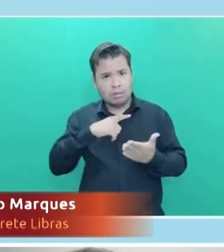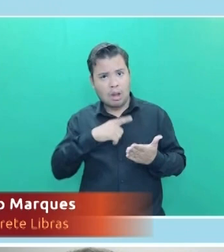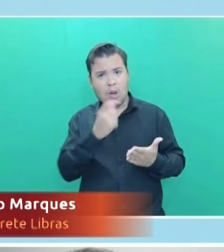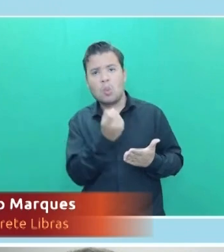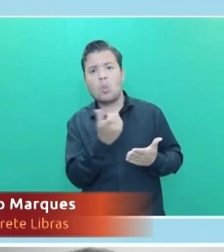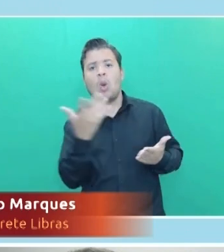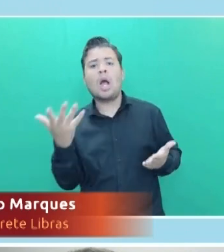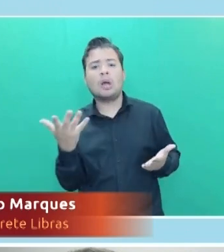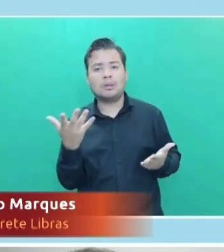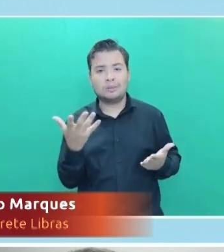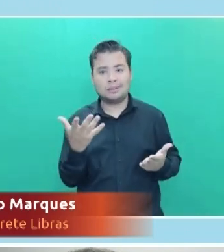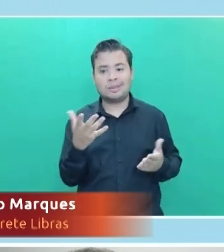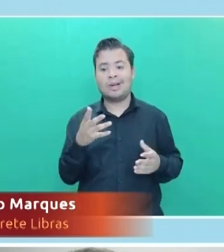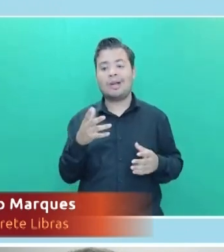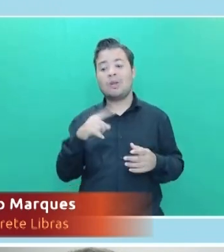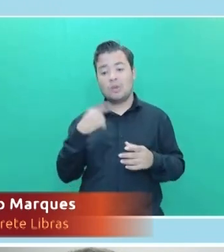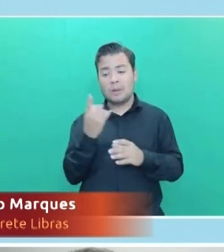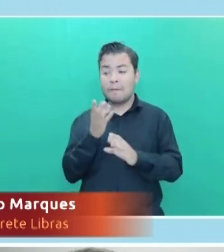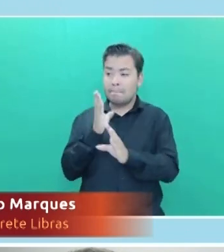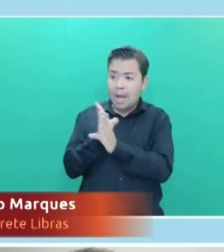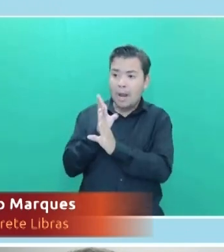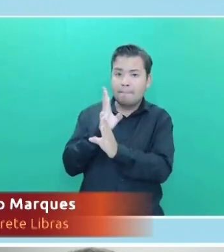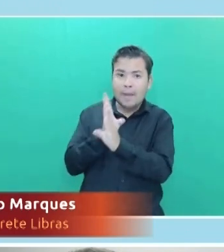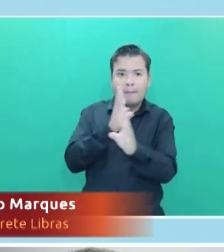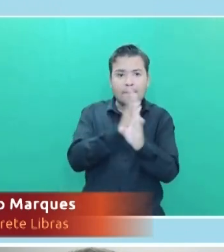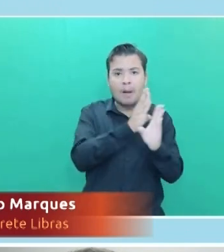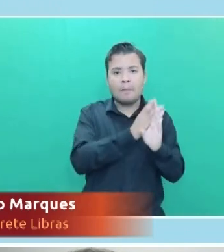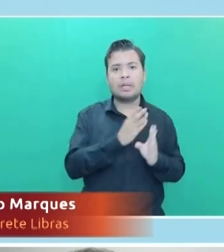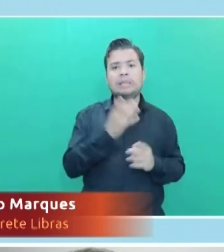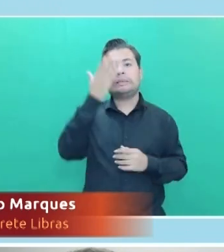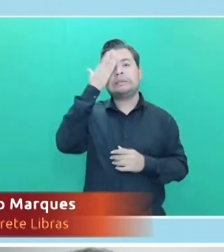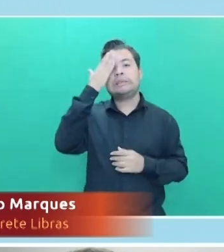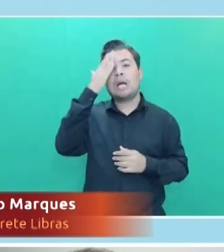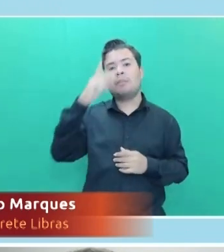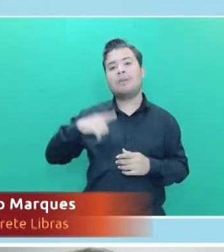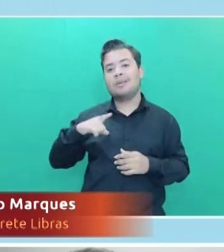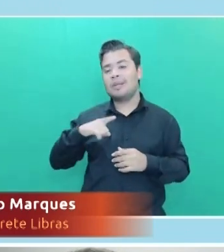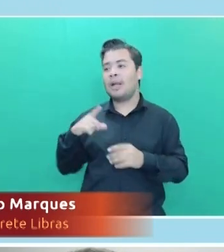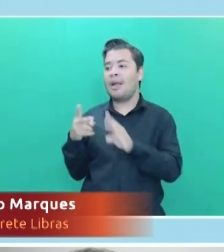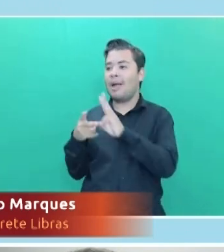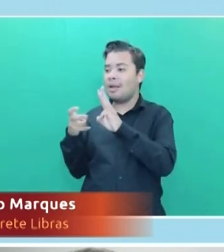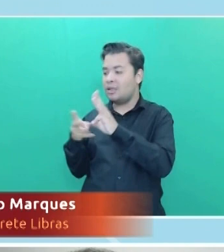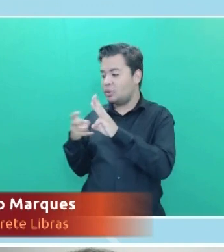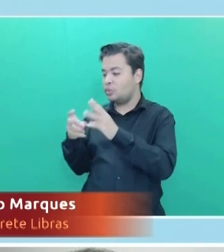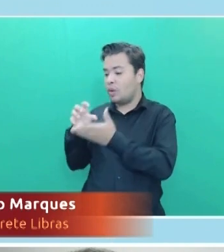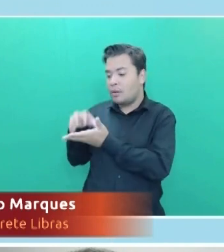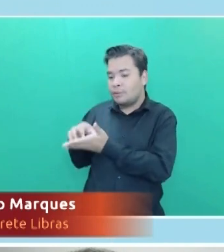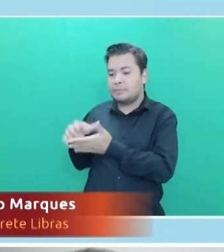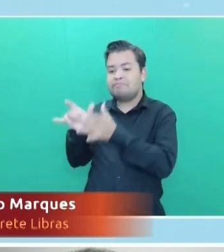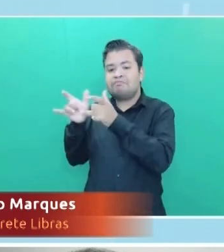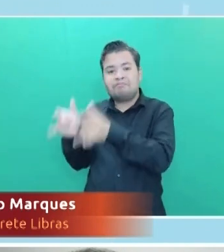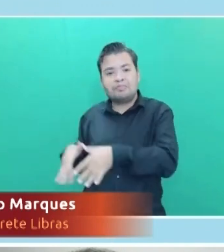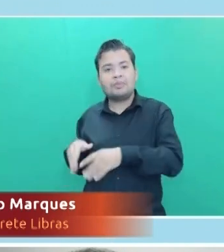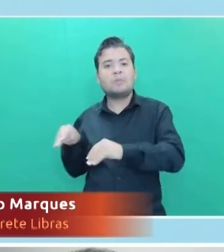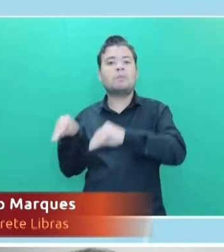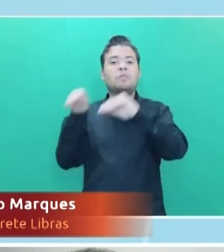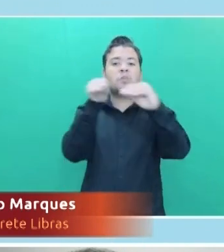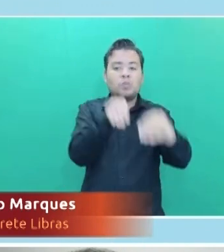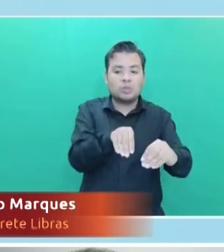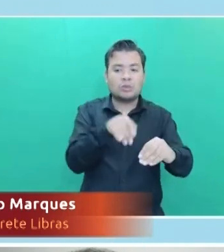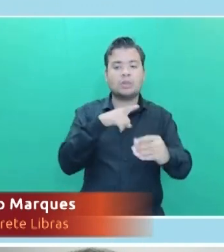tantas pessoas deslocaram para estudar, tantas pessoas vivem na aldeia